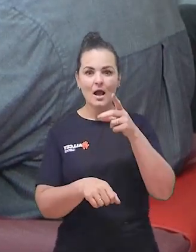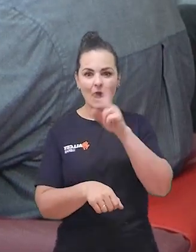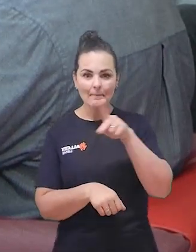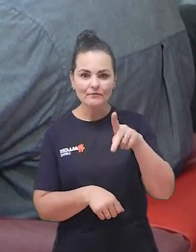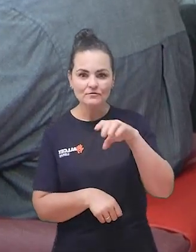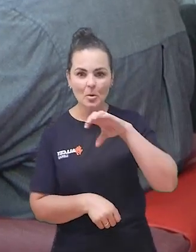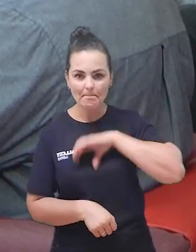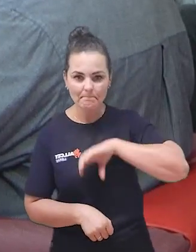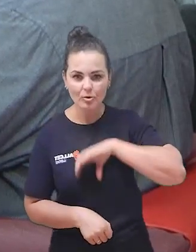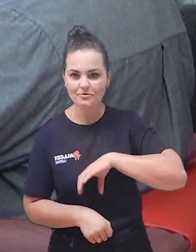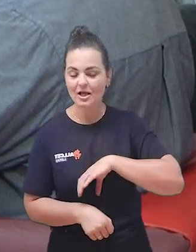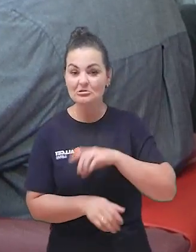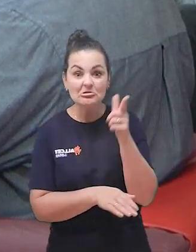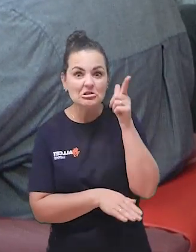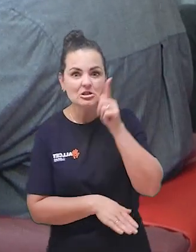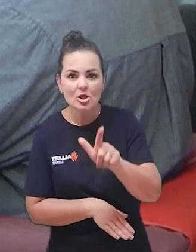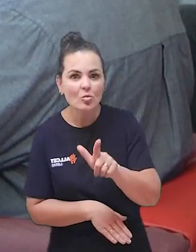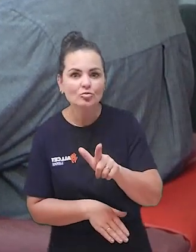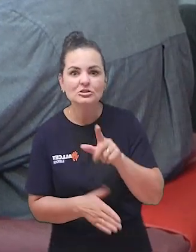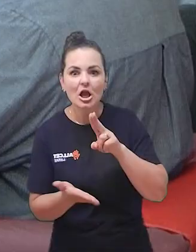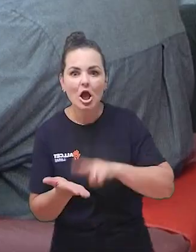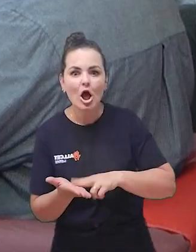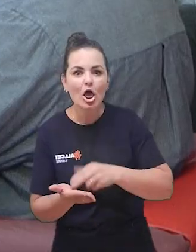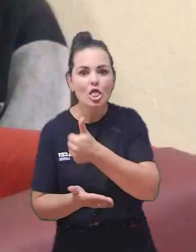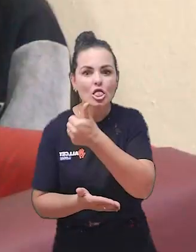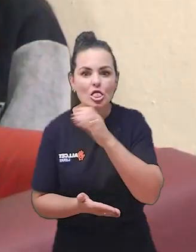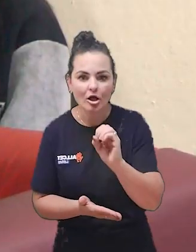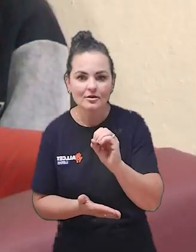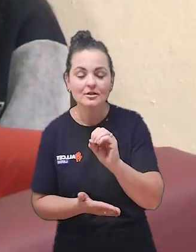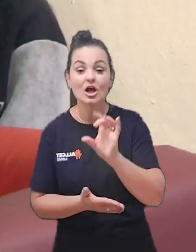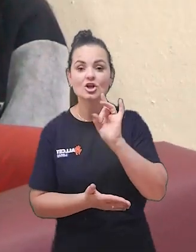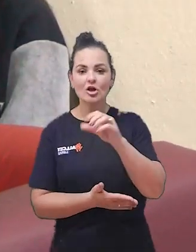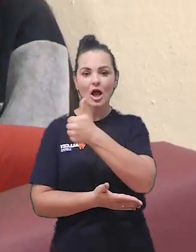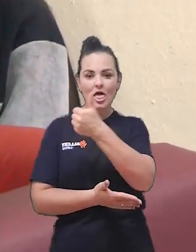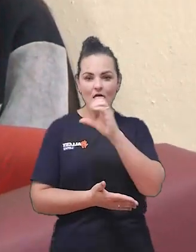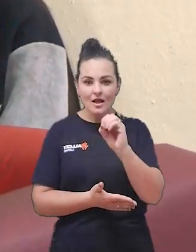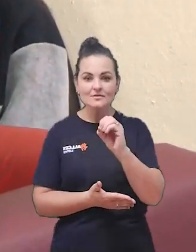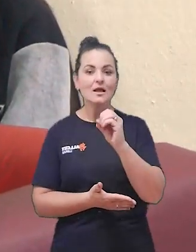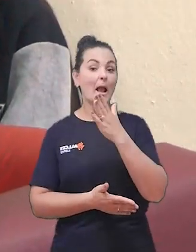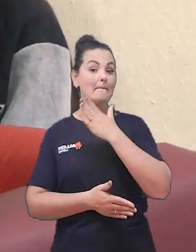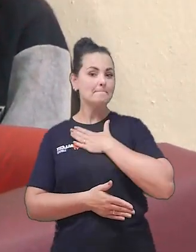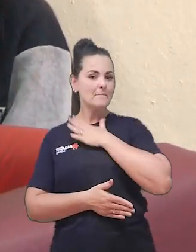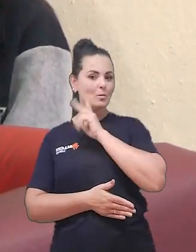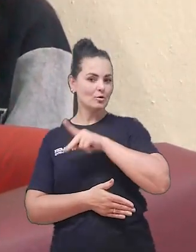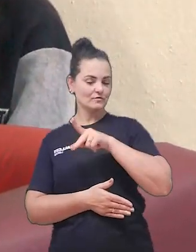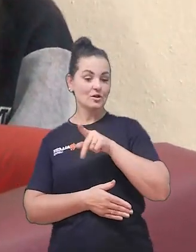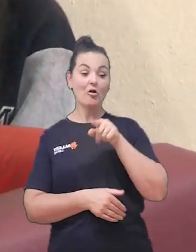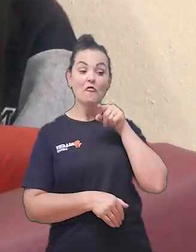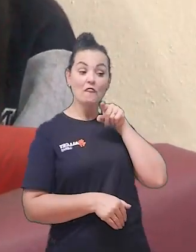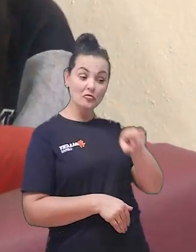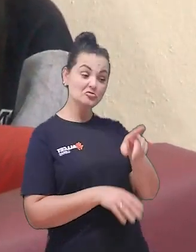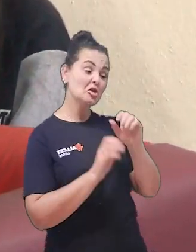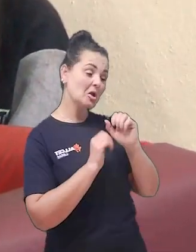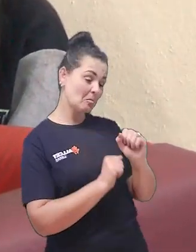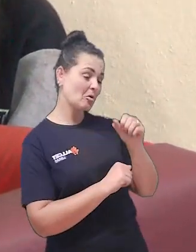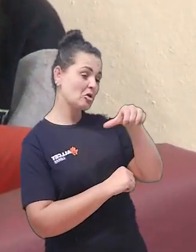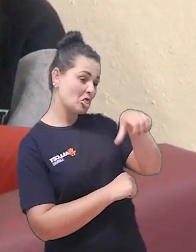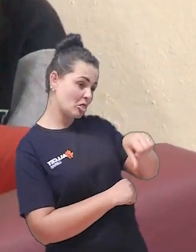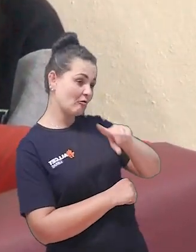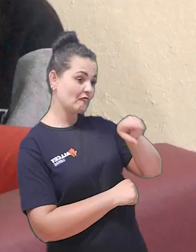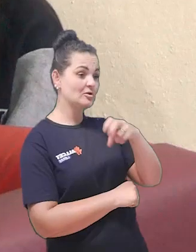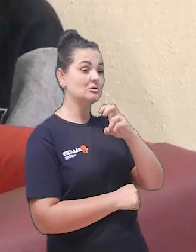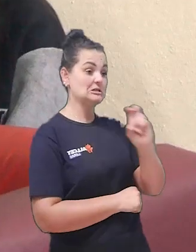10. Ela dizia sempre, o 10 é meu. O 9,5 pode ser teu. E eu tirei alguma